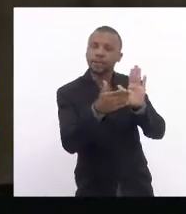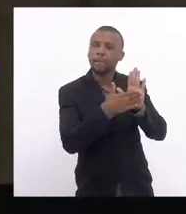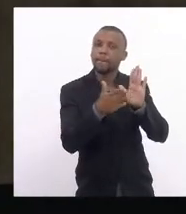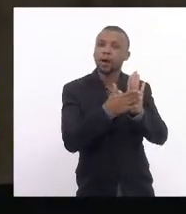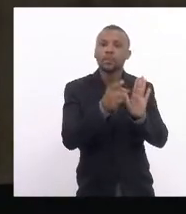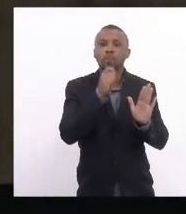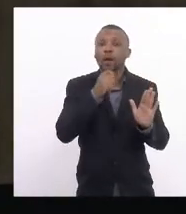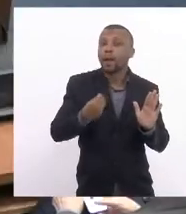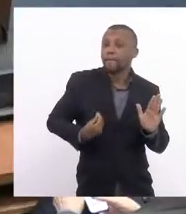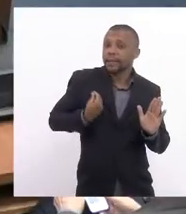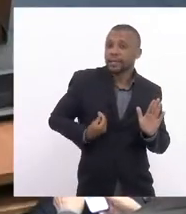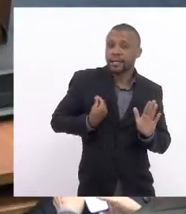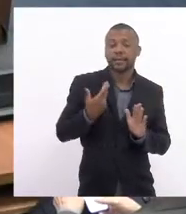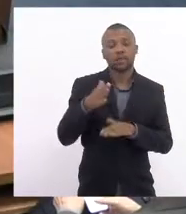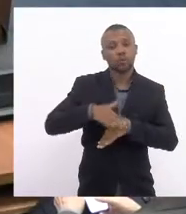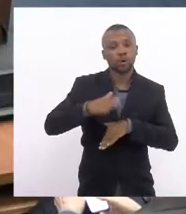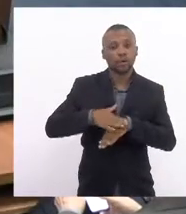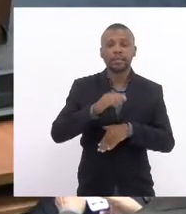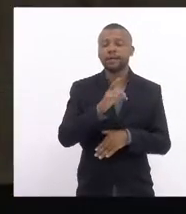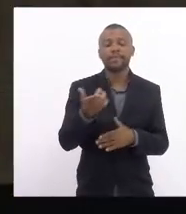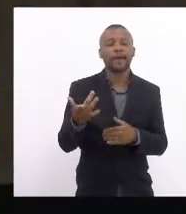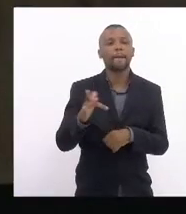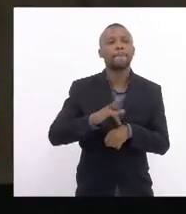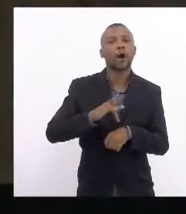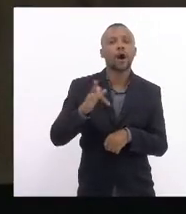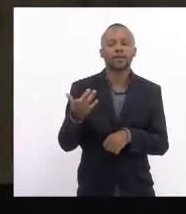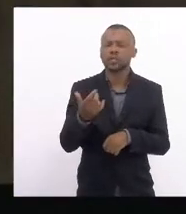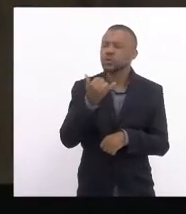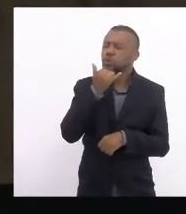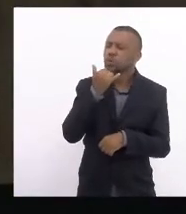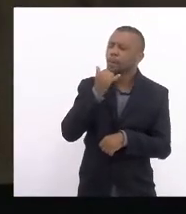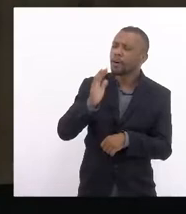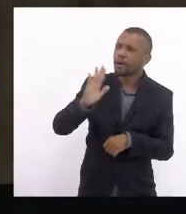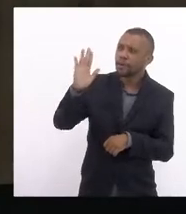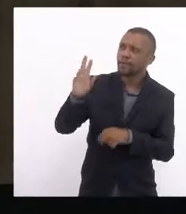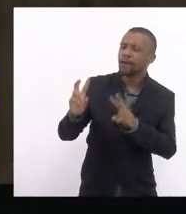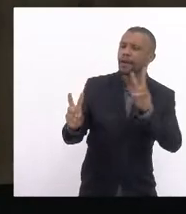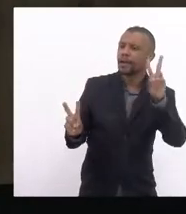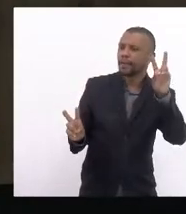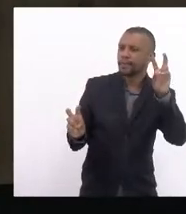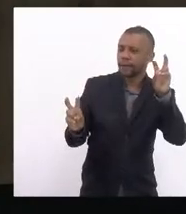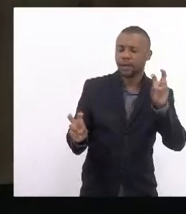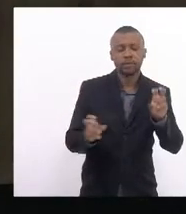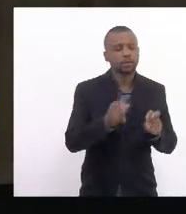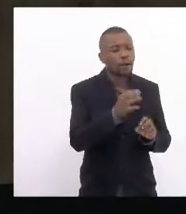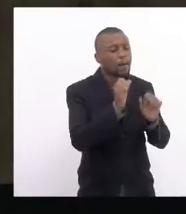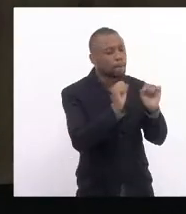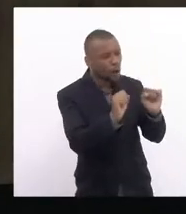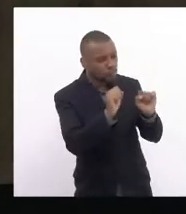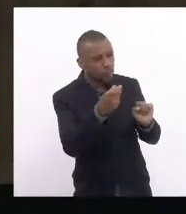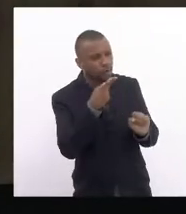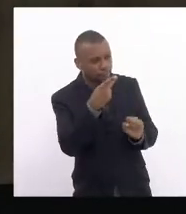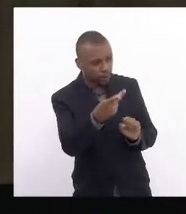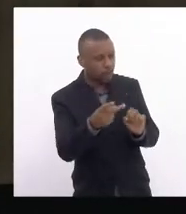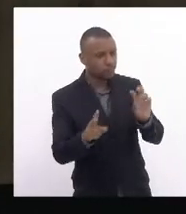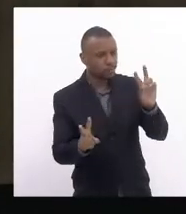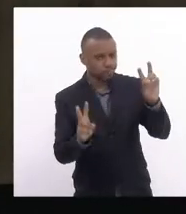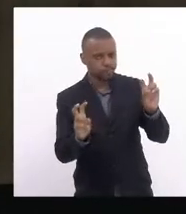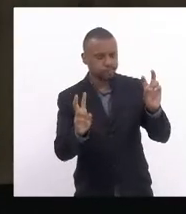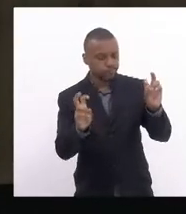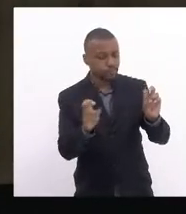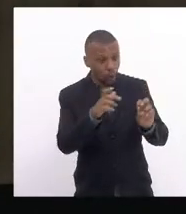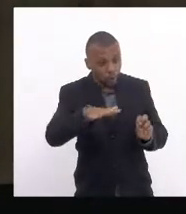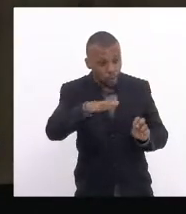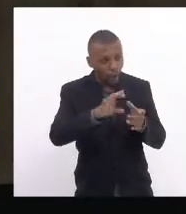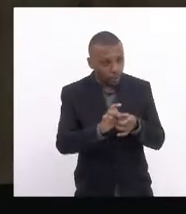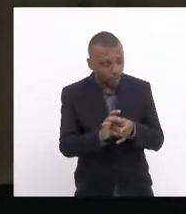presente. Eu queria... Porque senão vai virar moda. Eu fui citado, presidente. Sim, pode. Você foi citado, você vai poder falar, Márcio. Aqui o espaço é